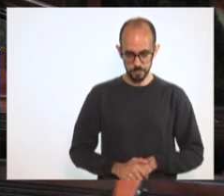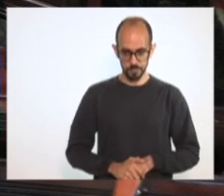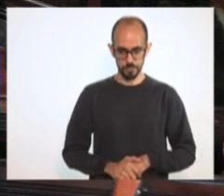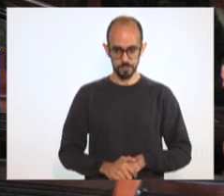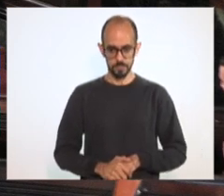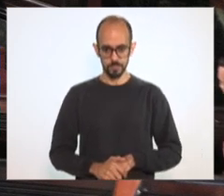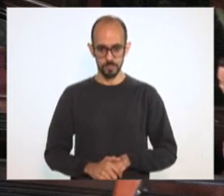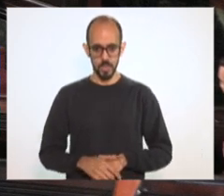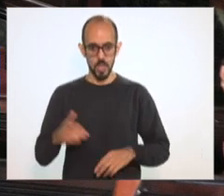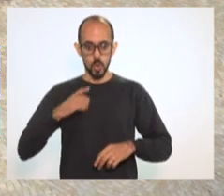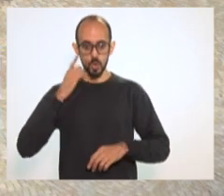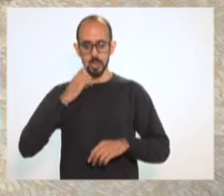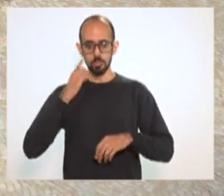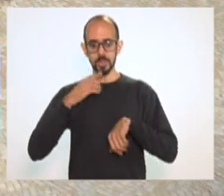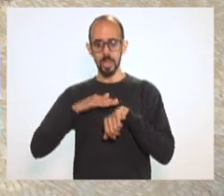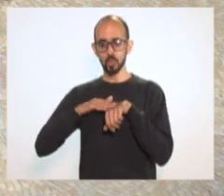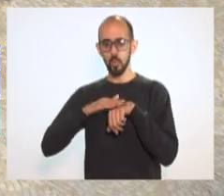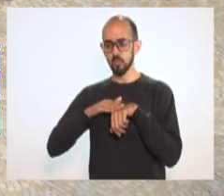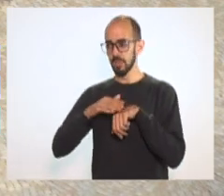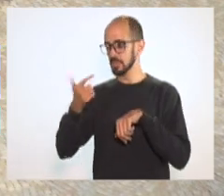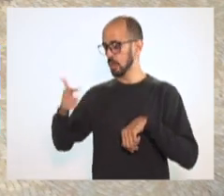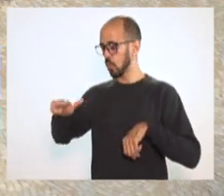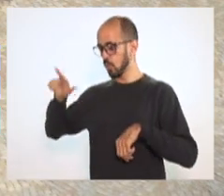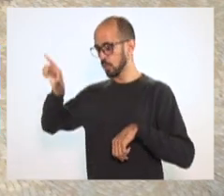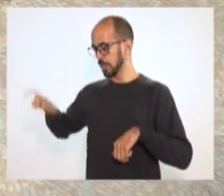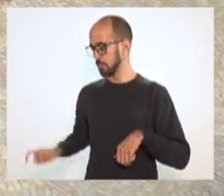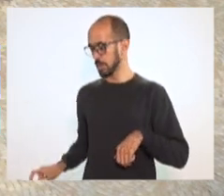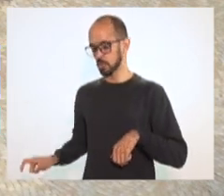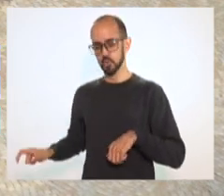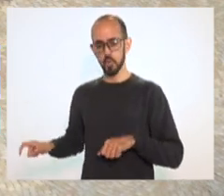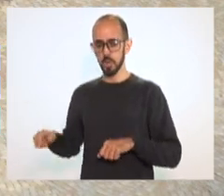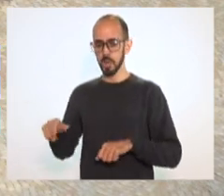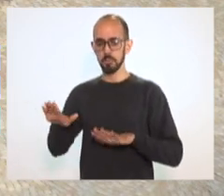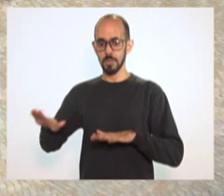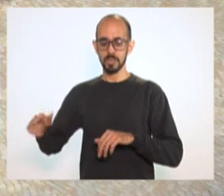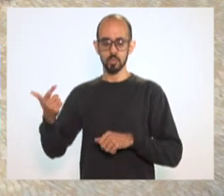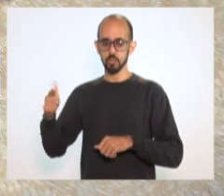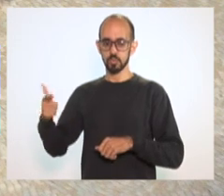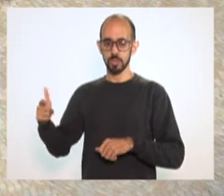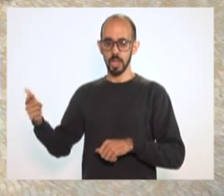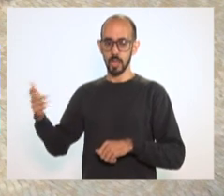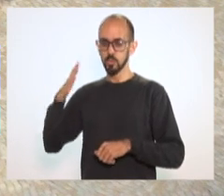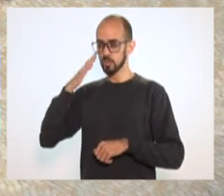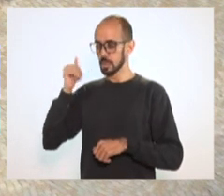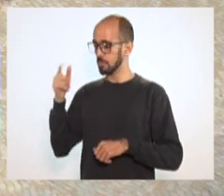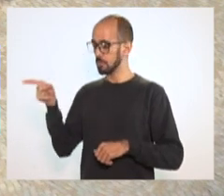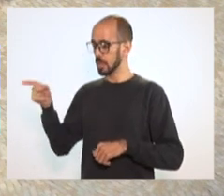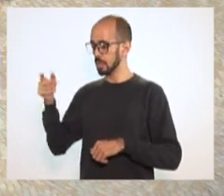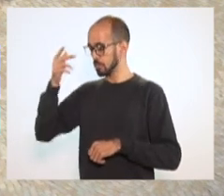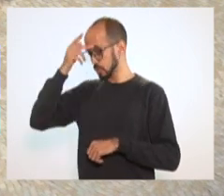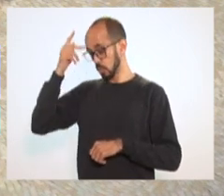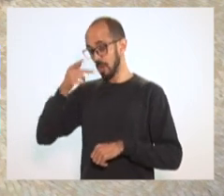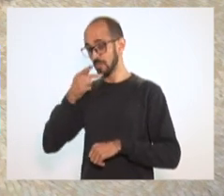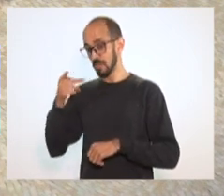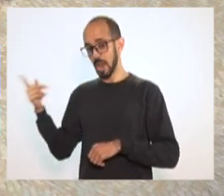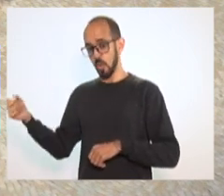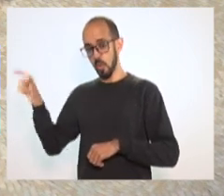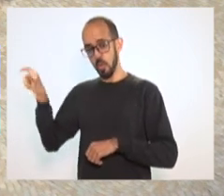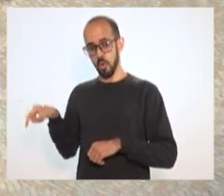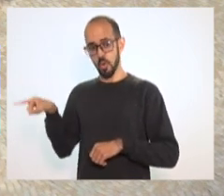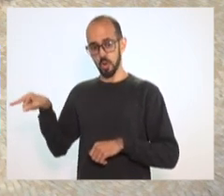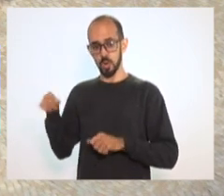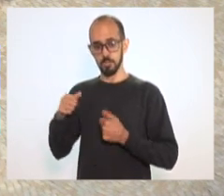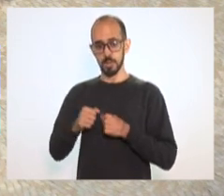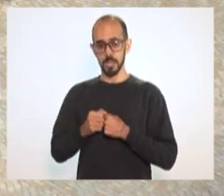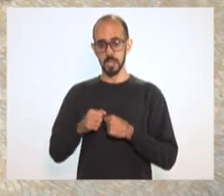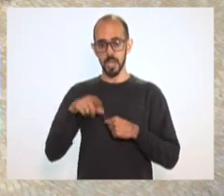o parecer continua sobre o projeto de resolução e não sobre é porque é uma questão formal é